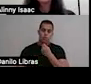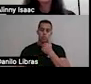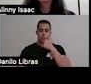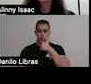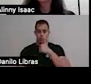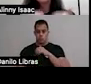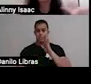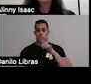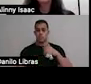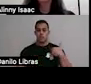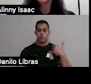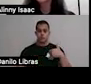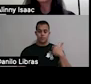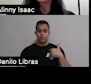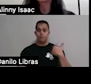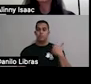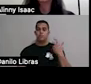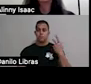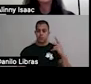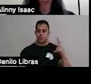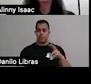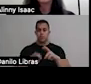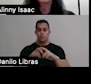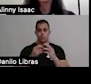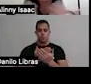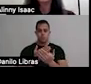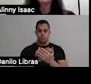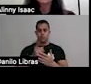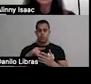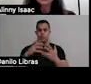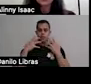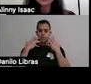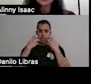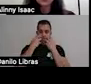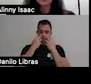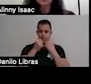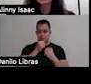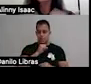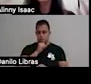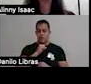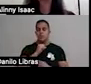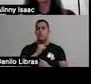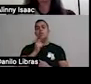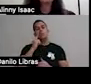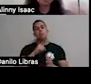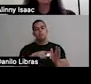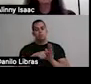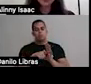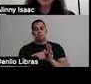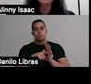idade nessa coorte, por ser uma coorte que estuda envelhecimento, então a idade dessas amostras são de pacientes,